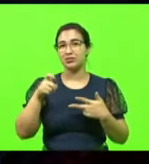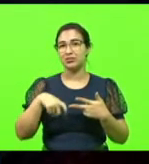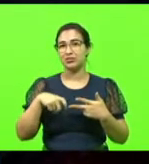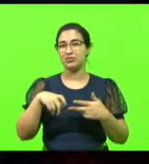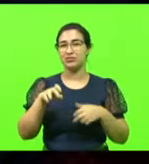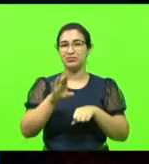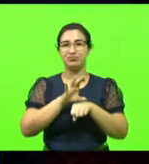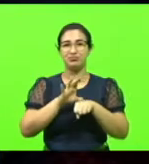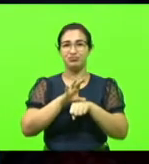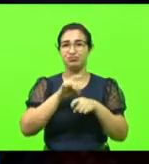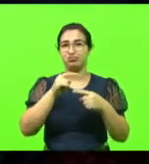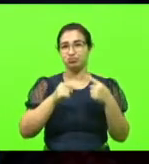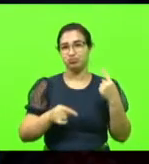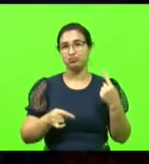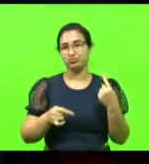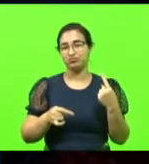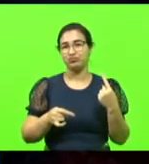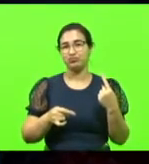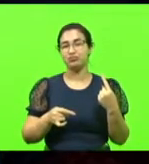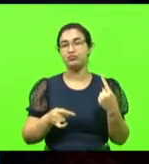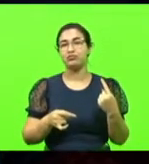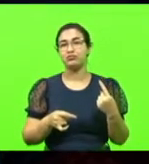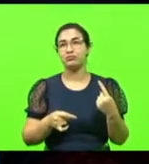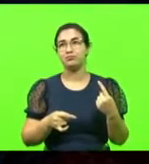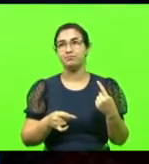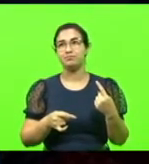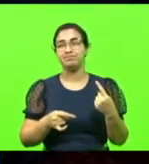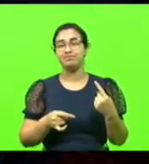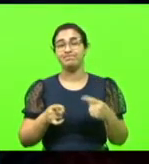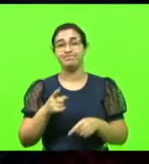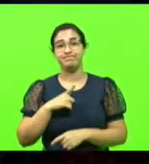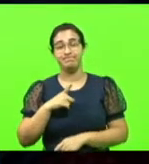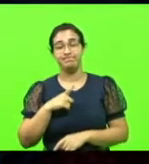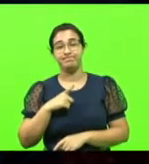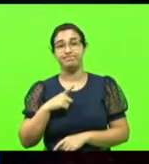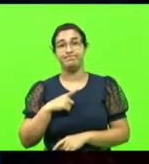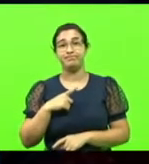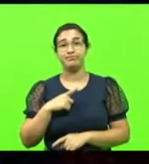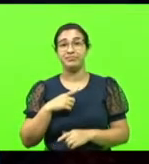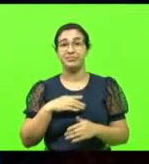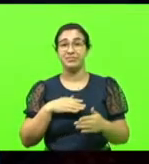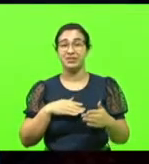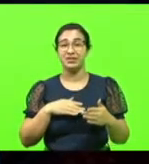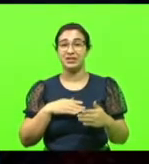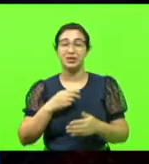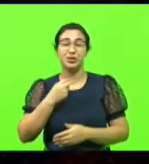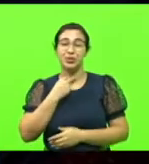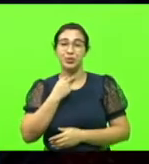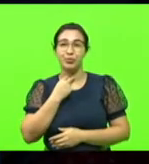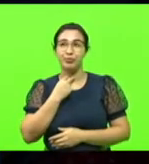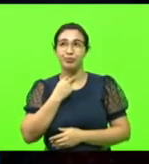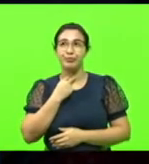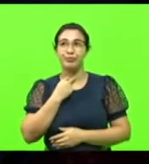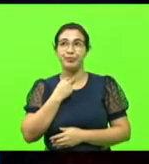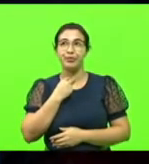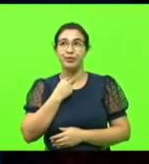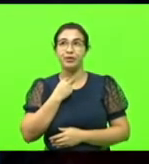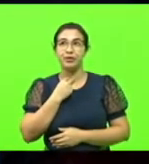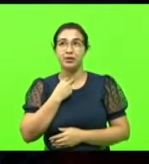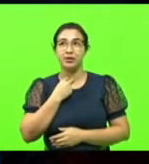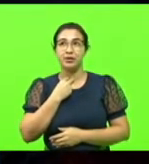inconstitucionalidade de forma bastante forte, o que impede de que seja